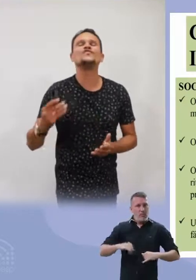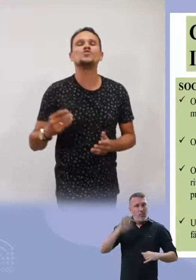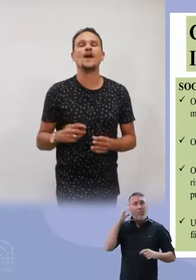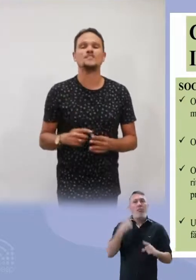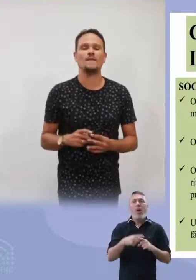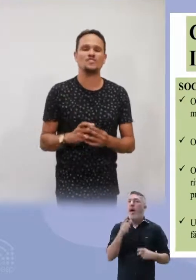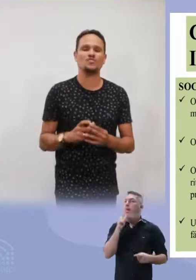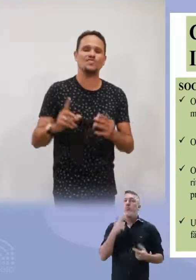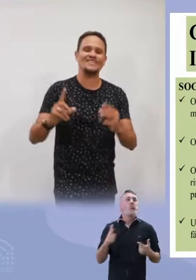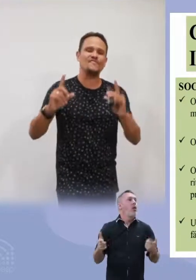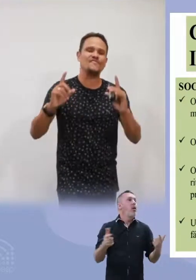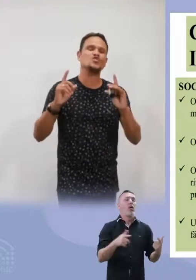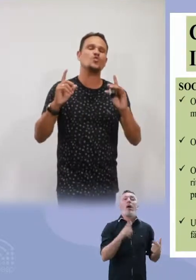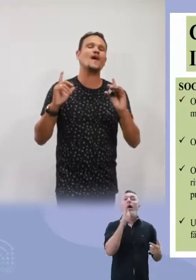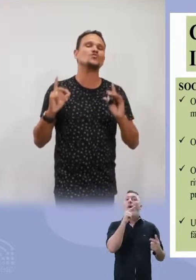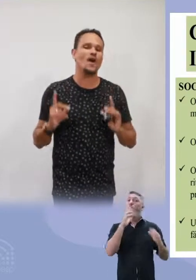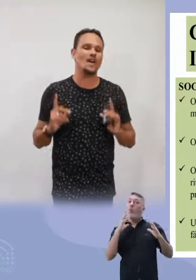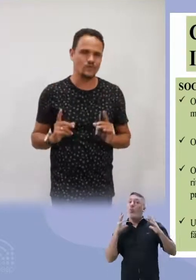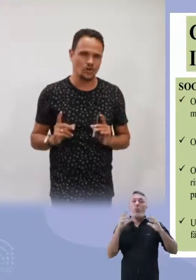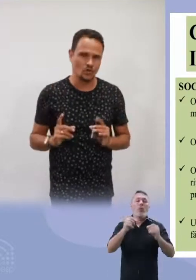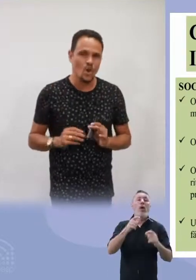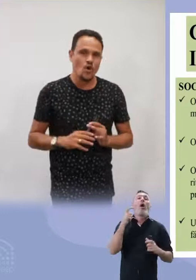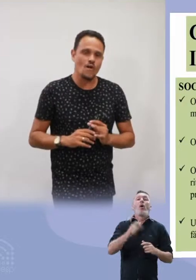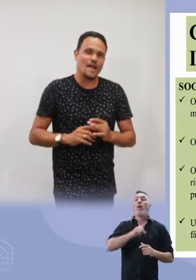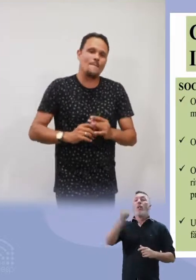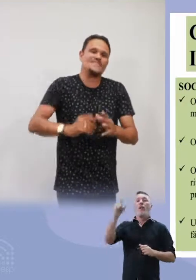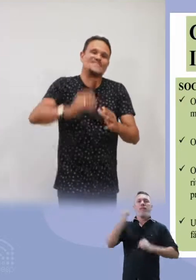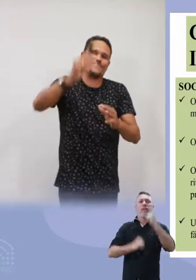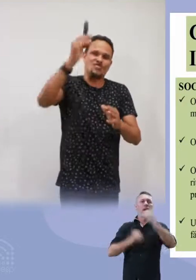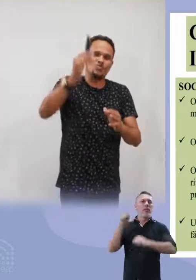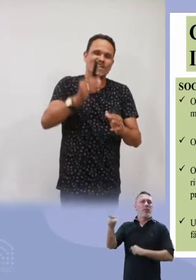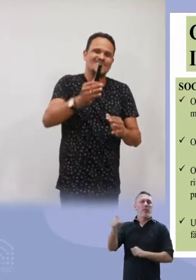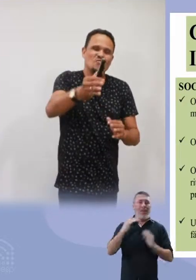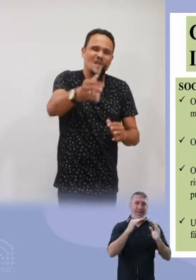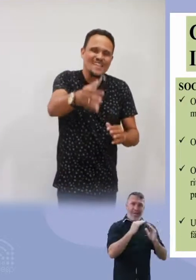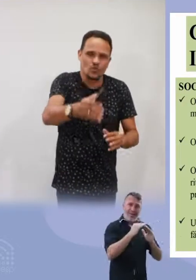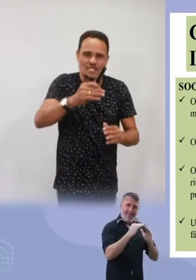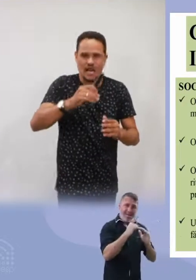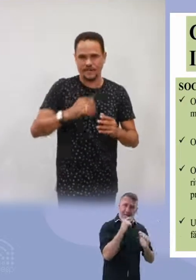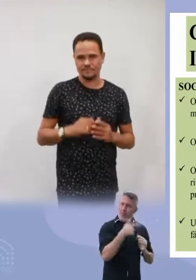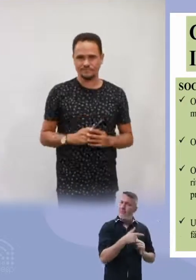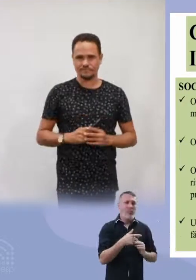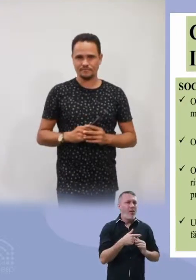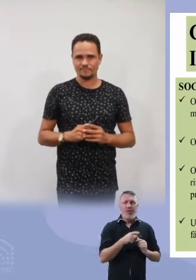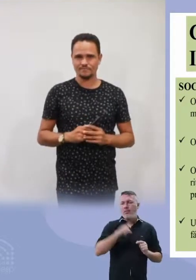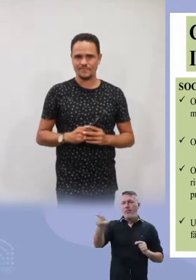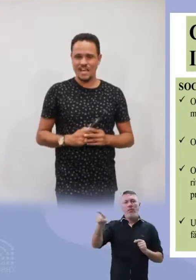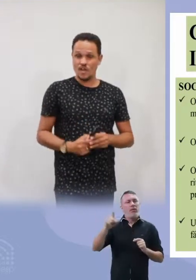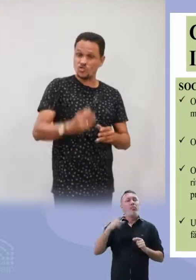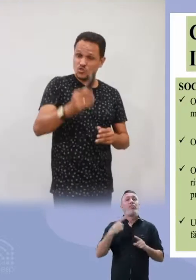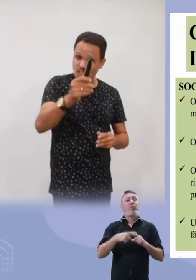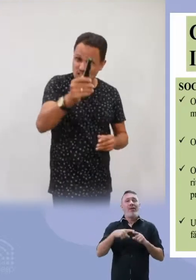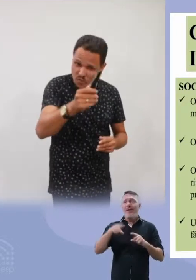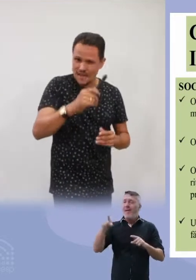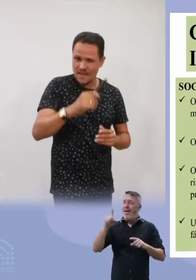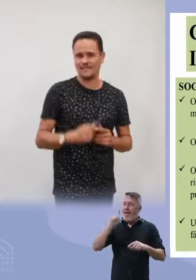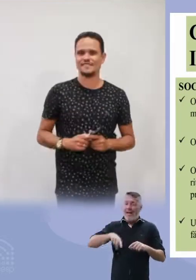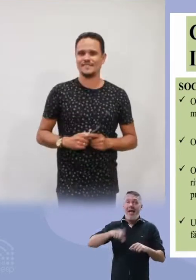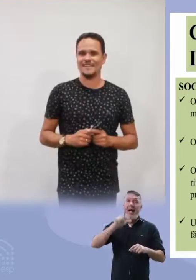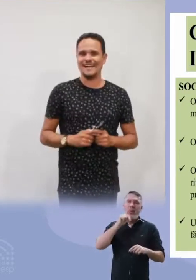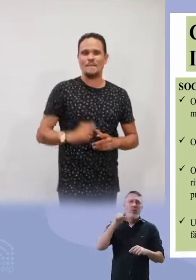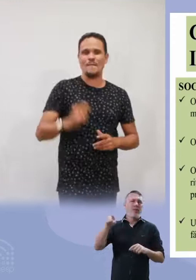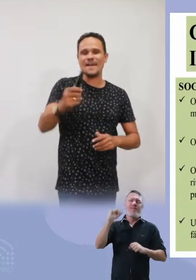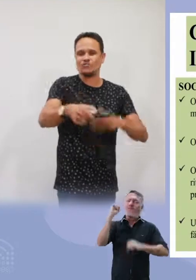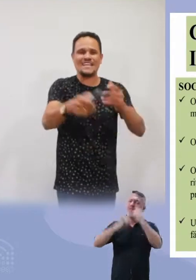18, 20 horas. Espera aí, se um dia tem 24 horas, meu aluno, o cara passa 20 horas dentro de uma indústria, em condições